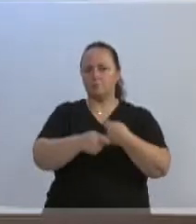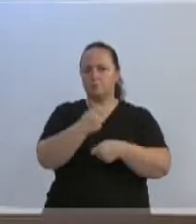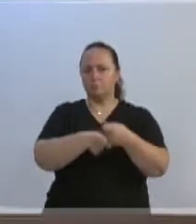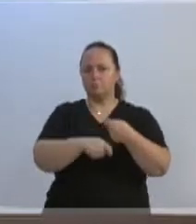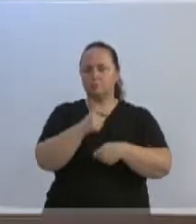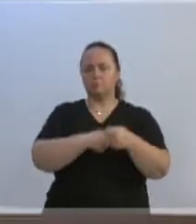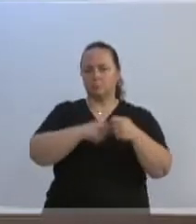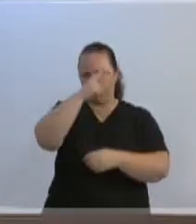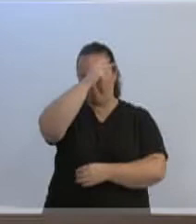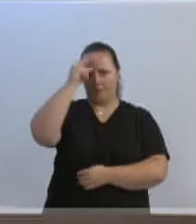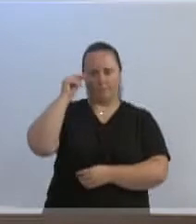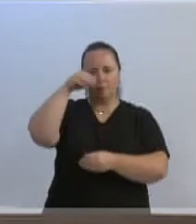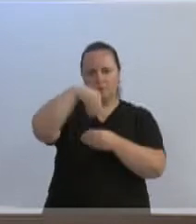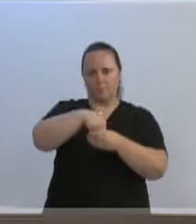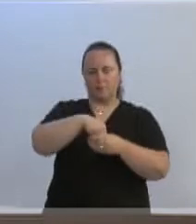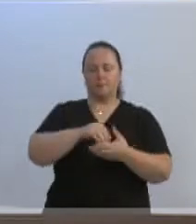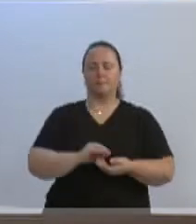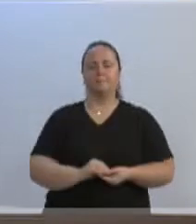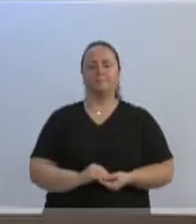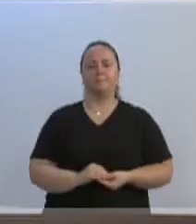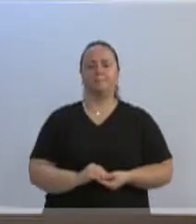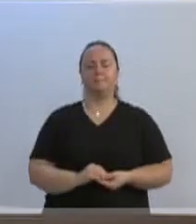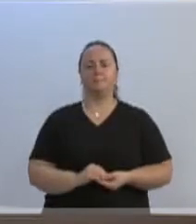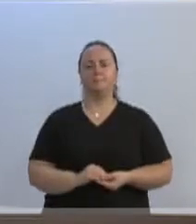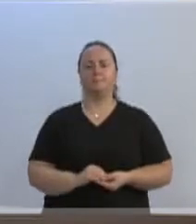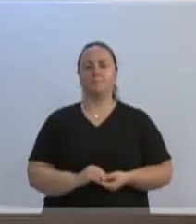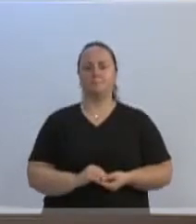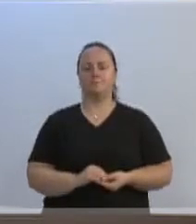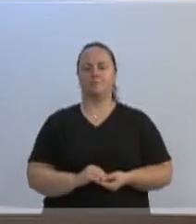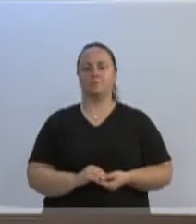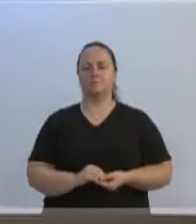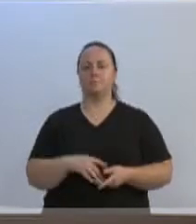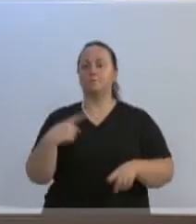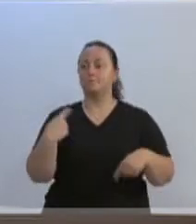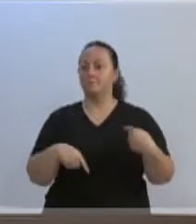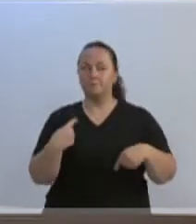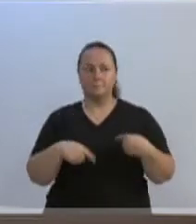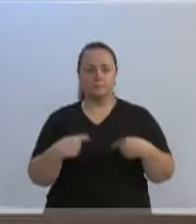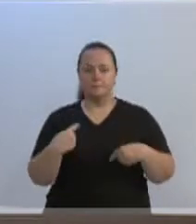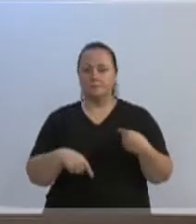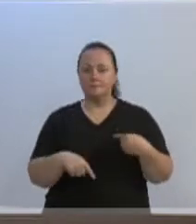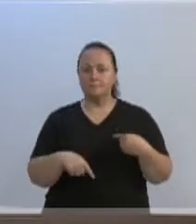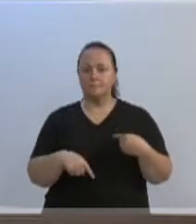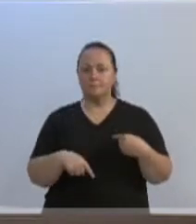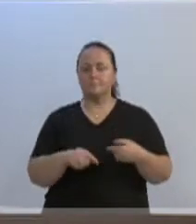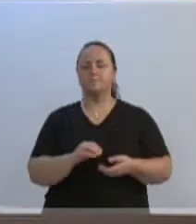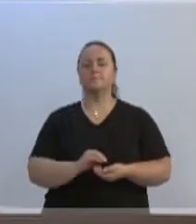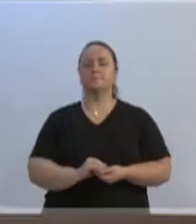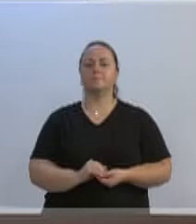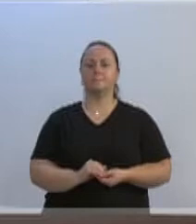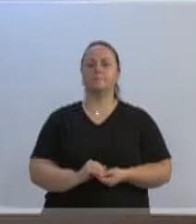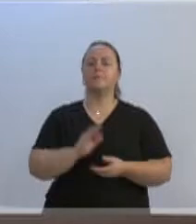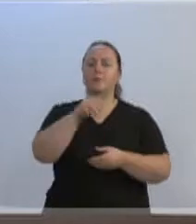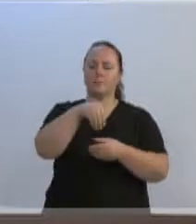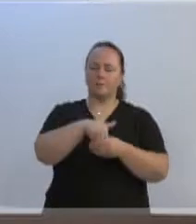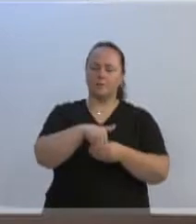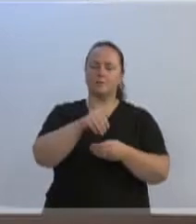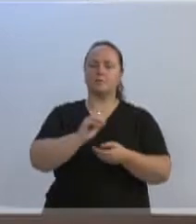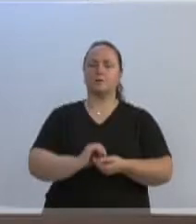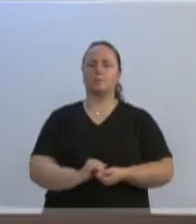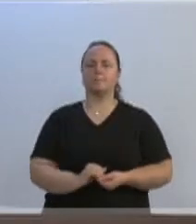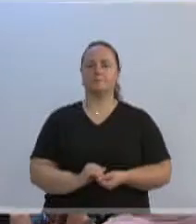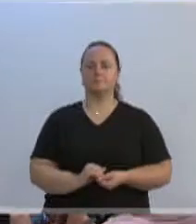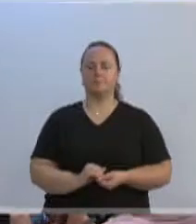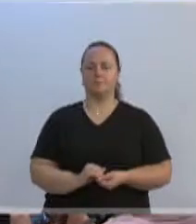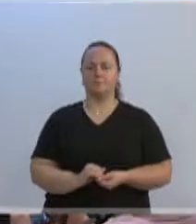e indireta do município em discussão e votação